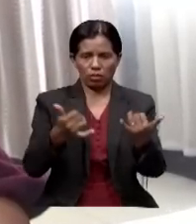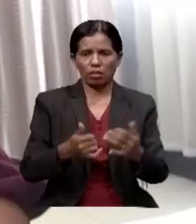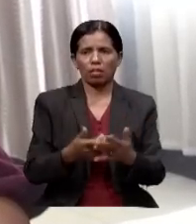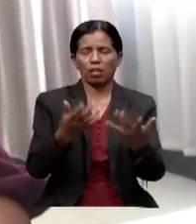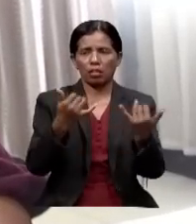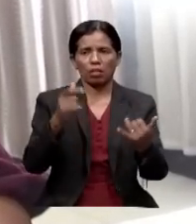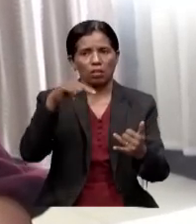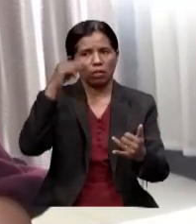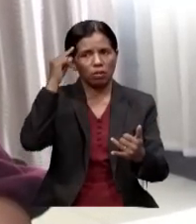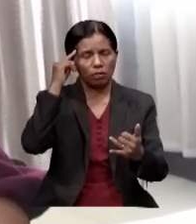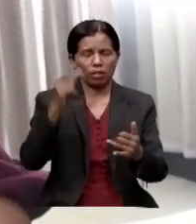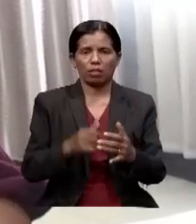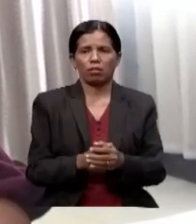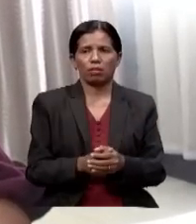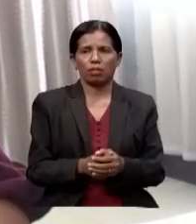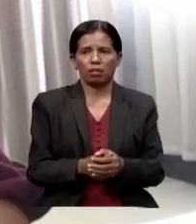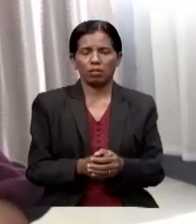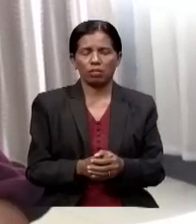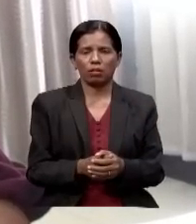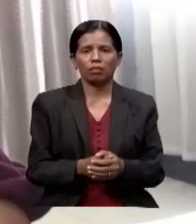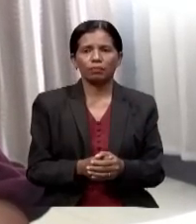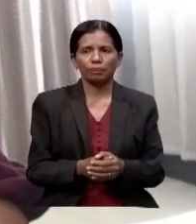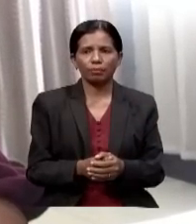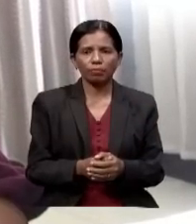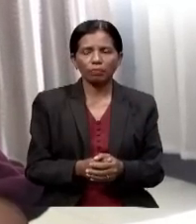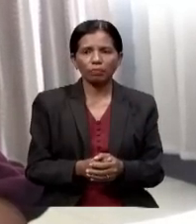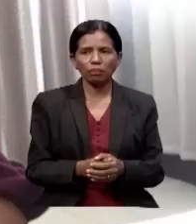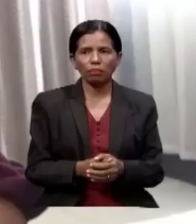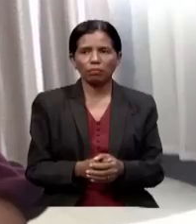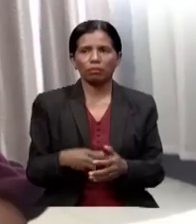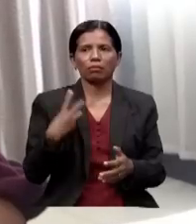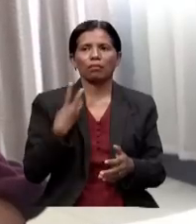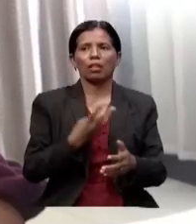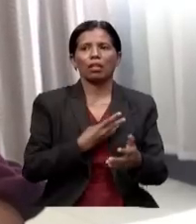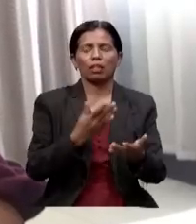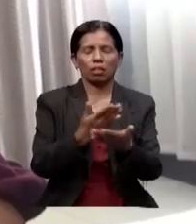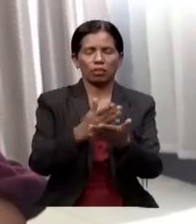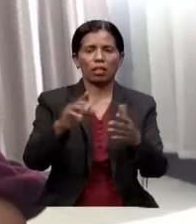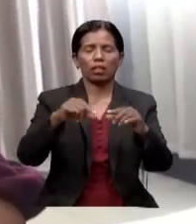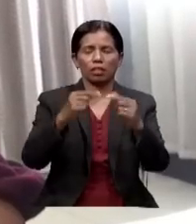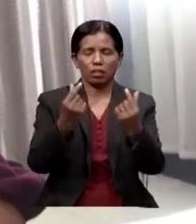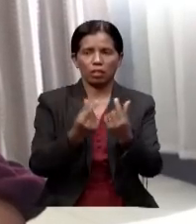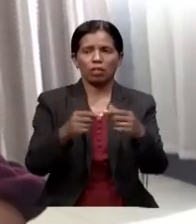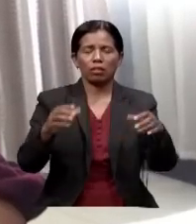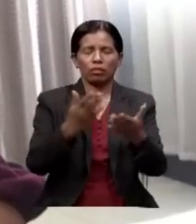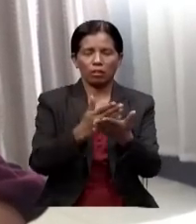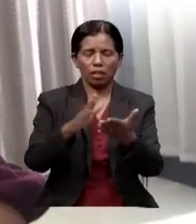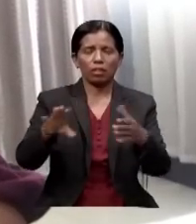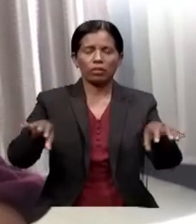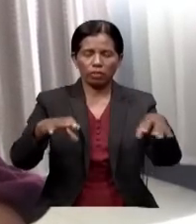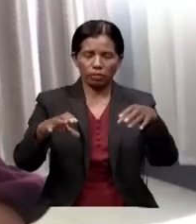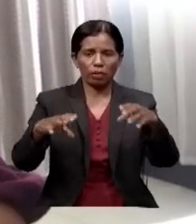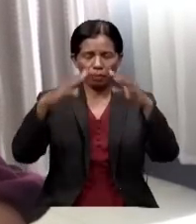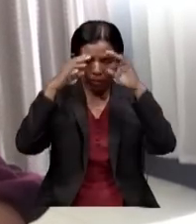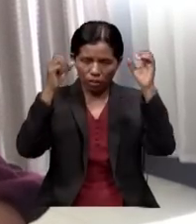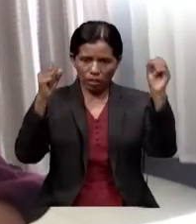governo semipresidencial. Semipresidencial, então, ita faz competência. Presidente, ia ne competência ne to